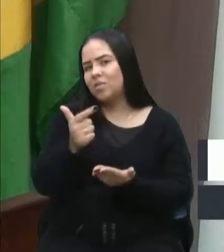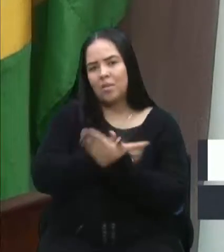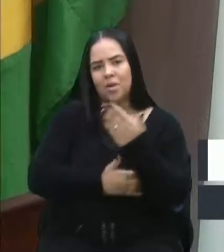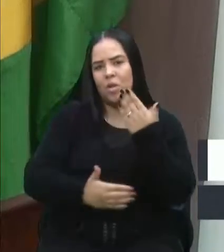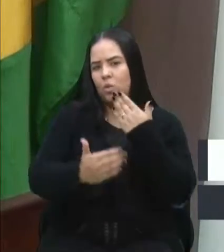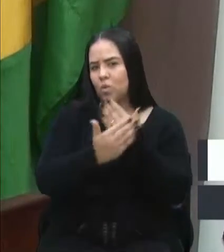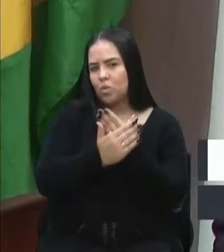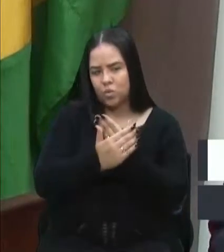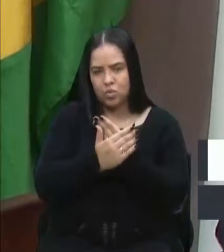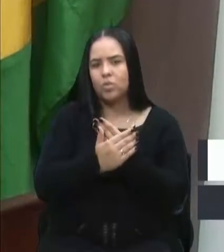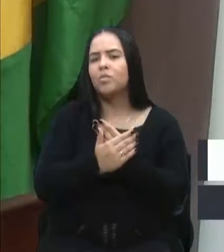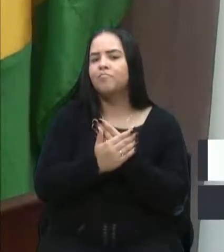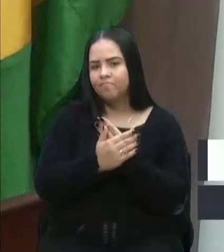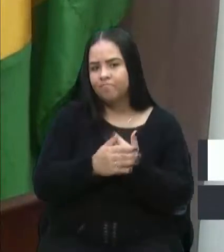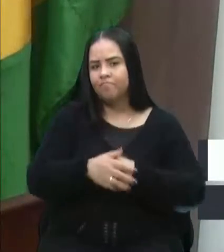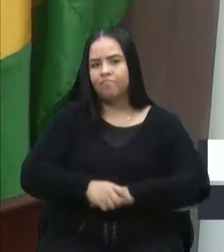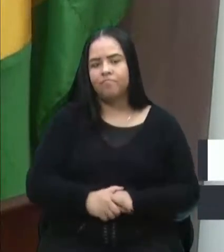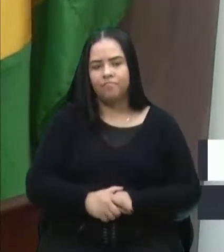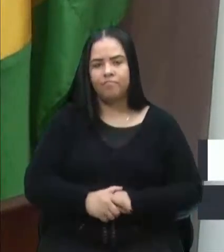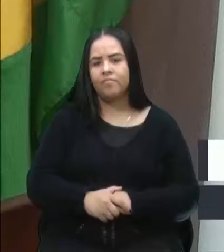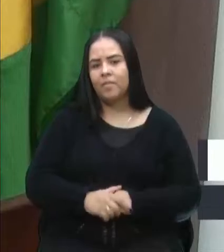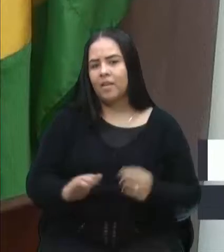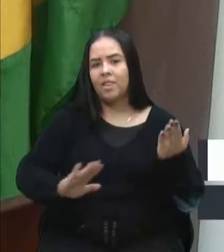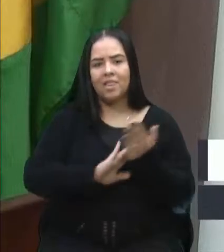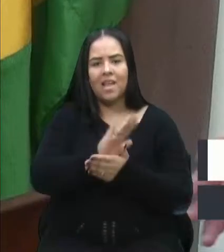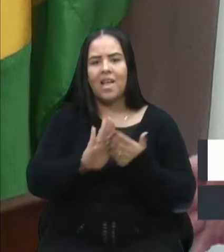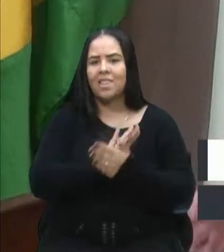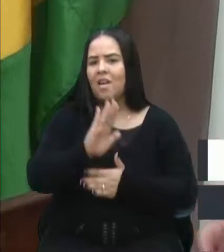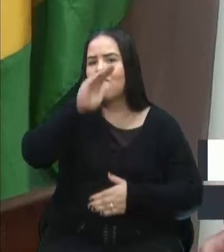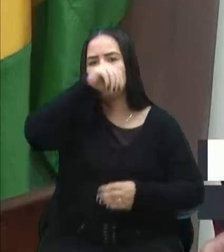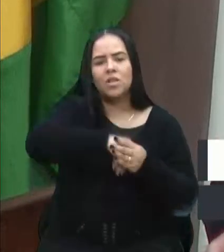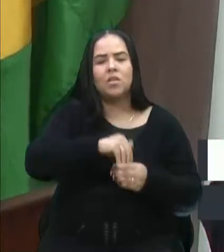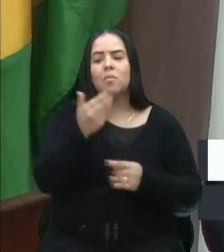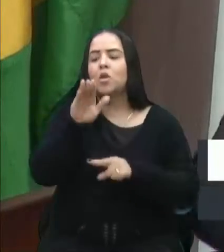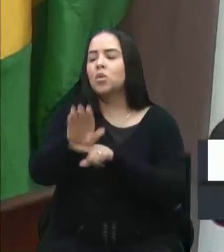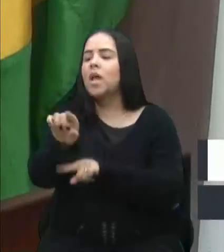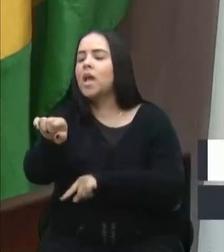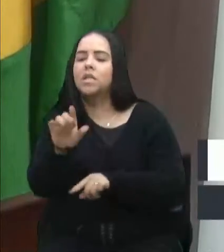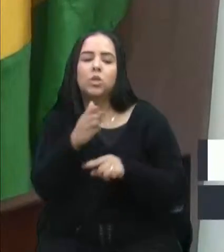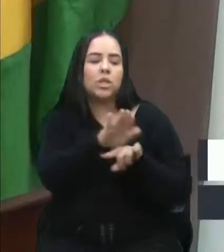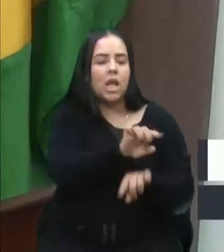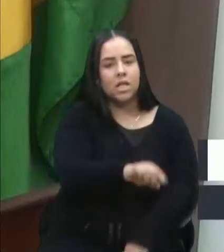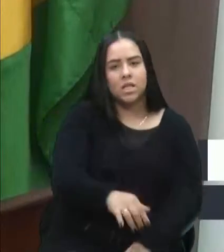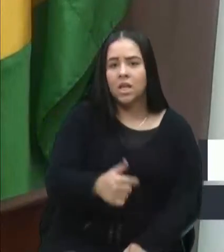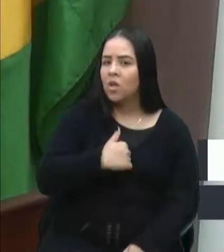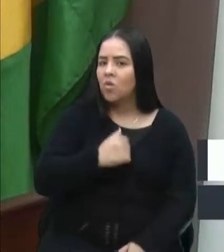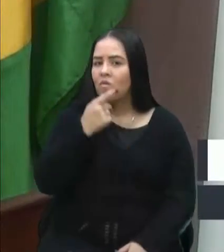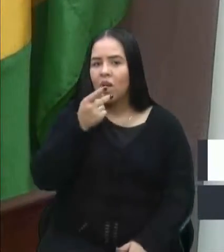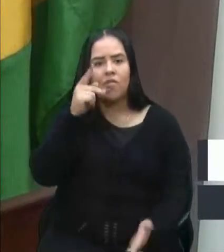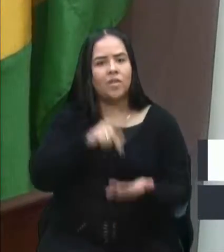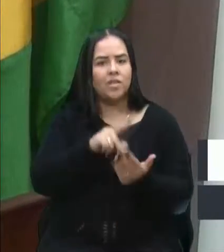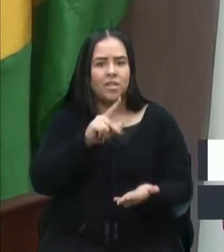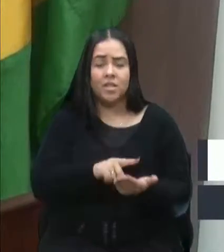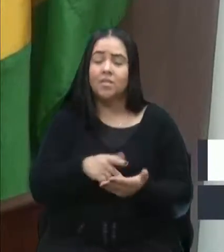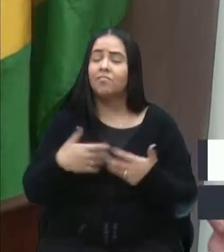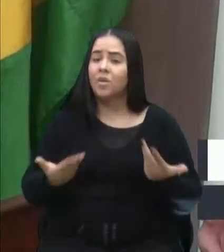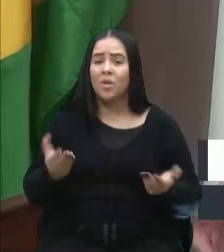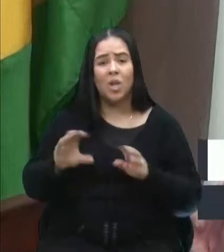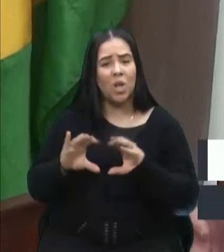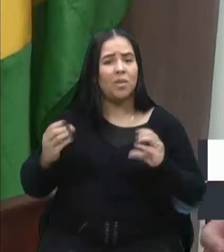não tem para todos, ninguém está votando aqui para beneficiar ninguém, né, eu sou muito franco, e aquela